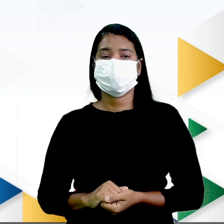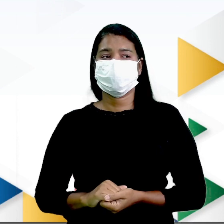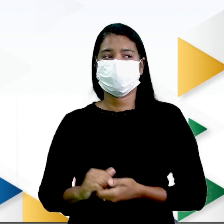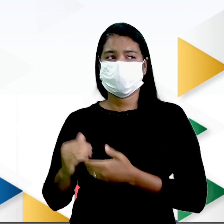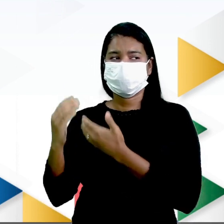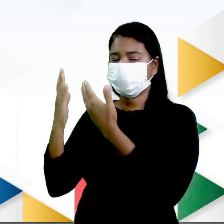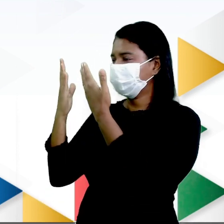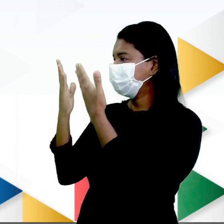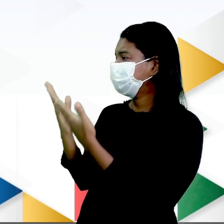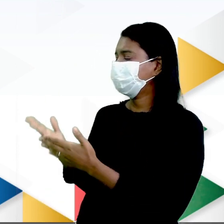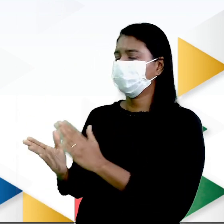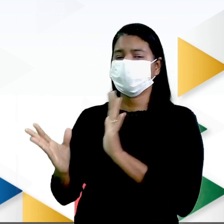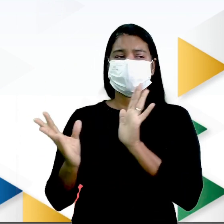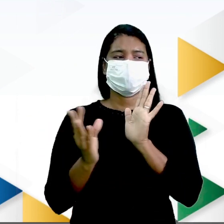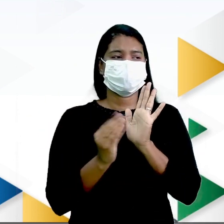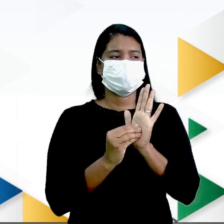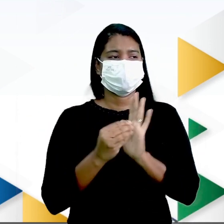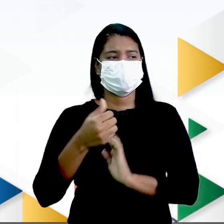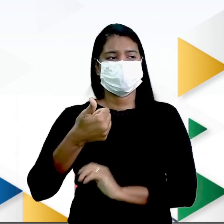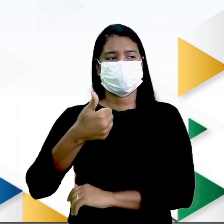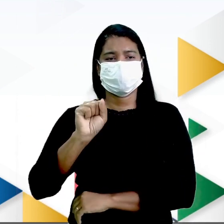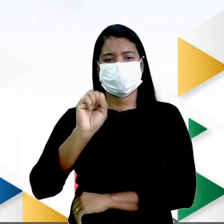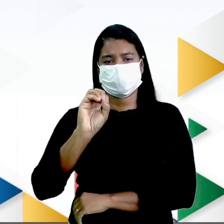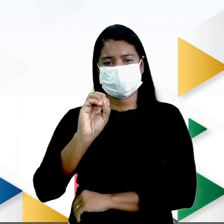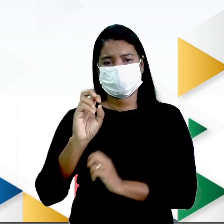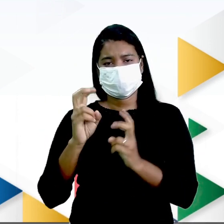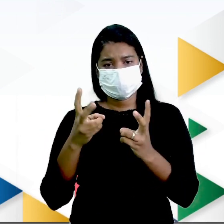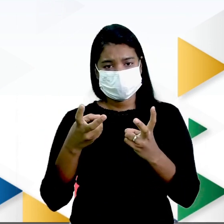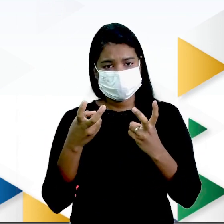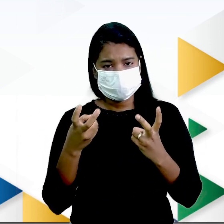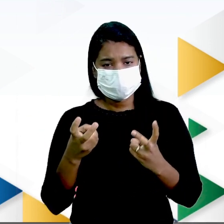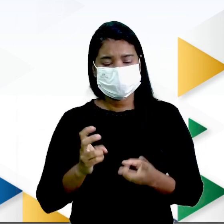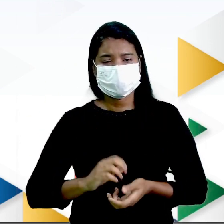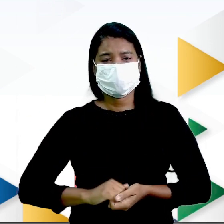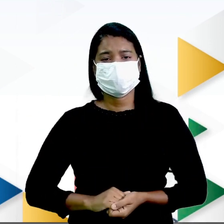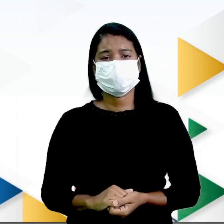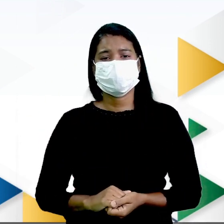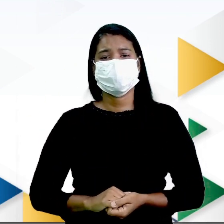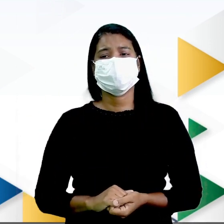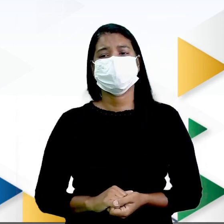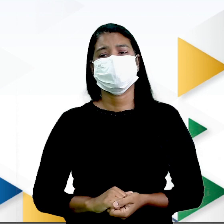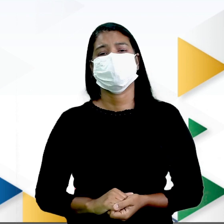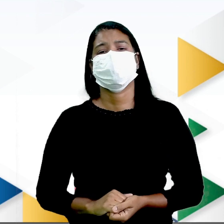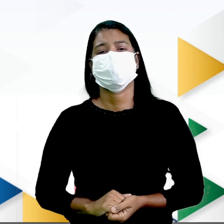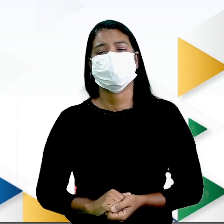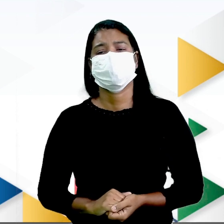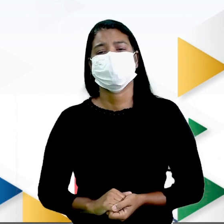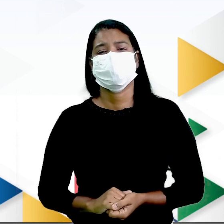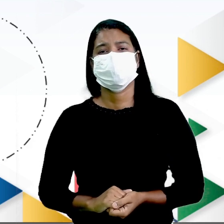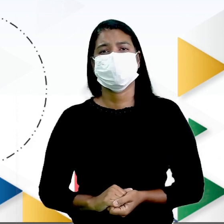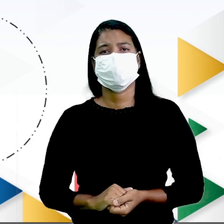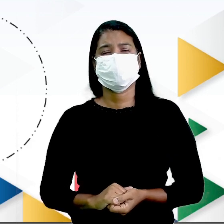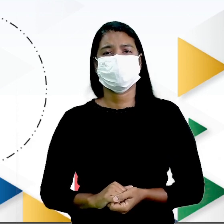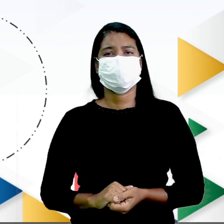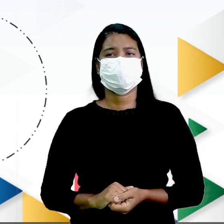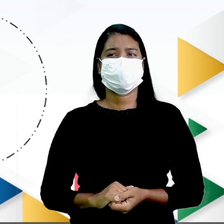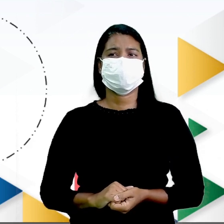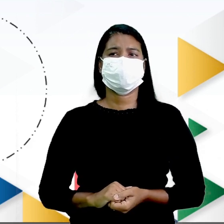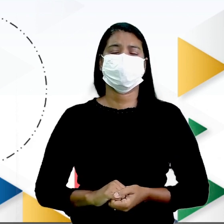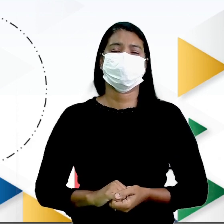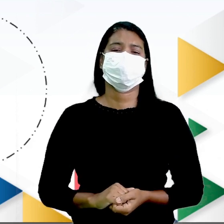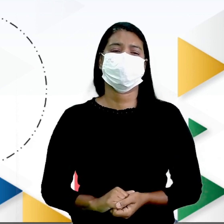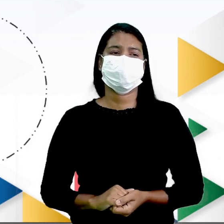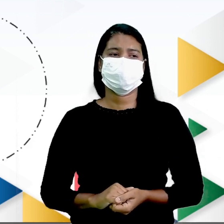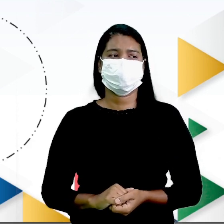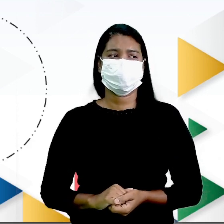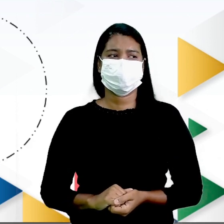o que falta para 180, percebeu? É o que a gente chama de suplemento, não esquece, tá bom? Seria isso,